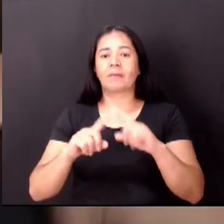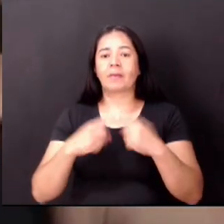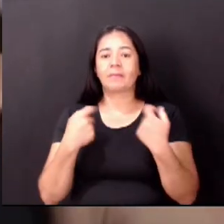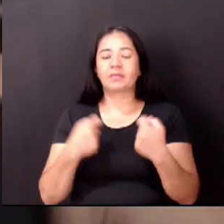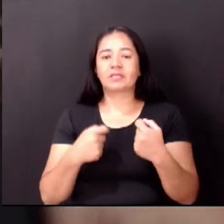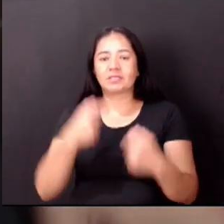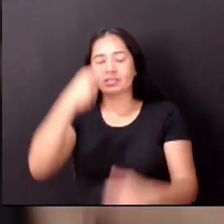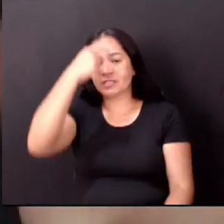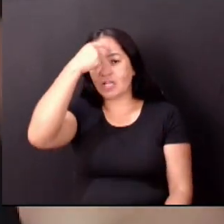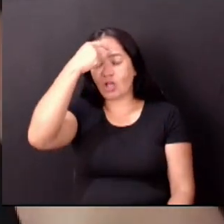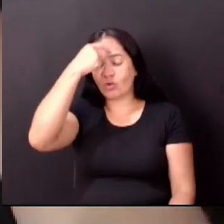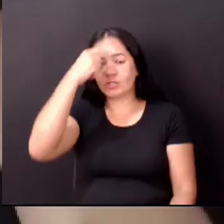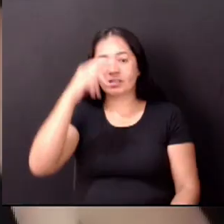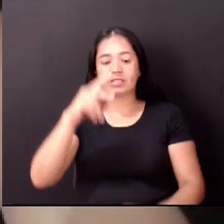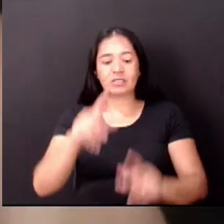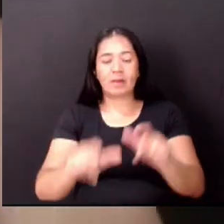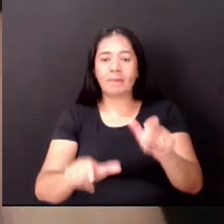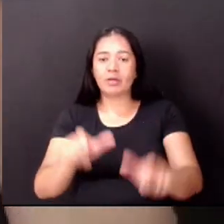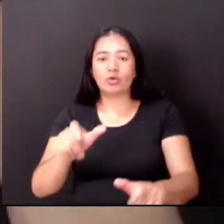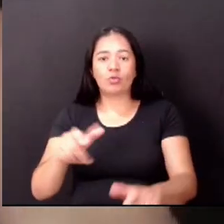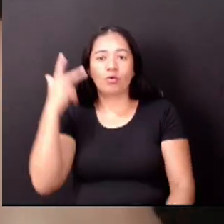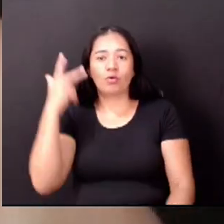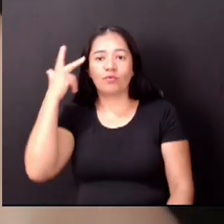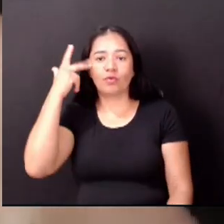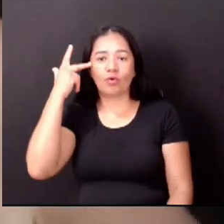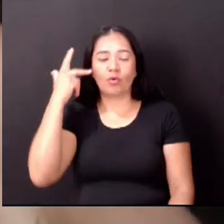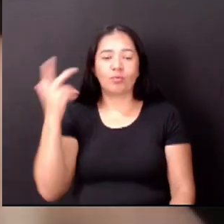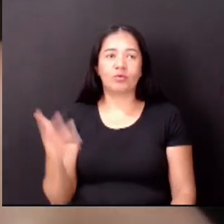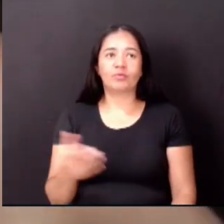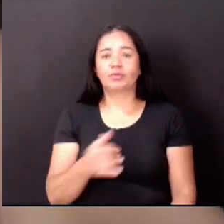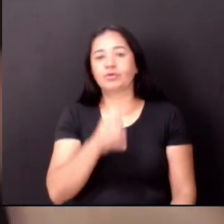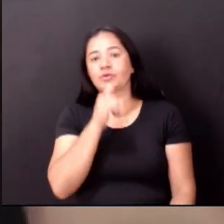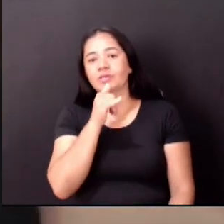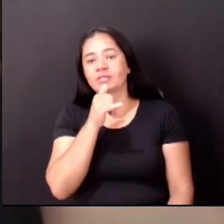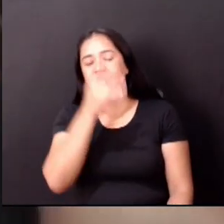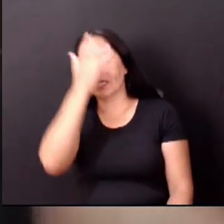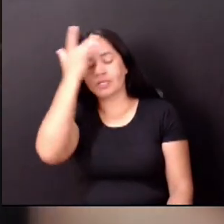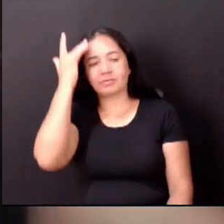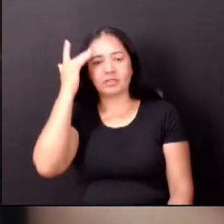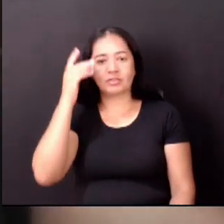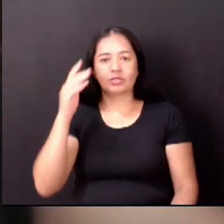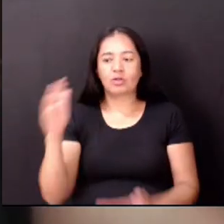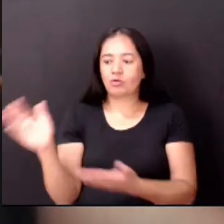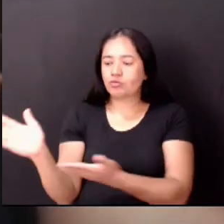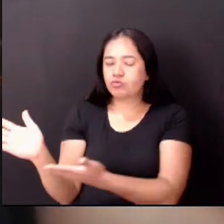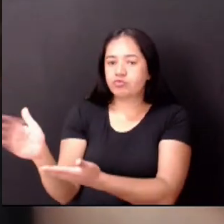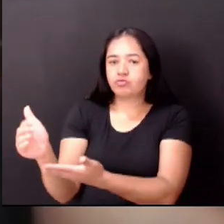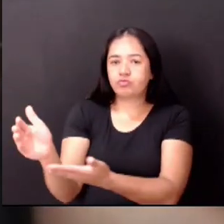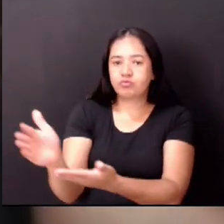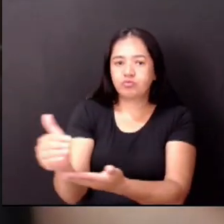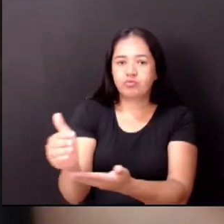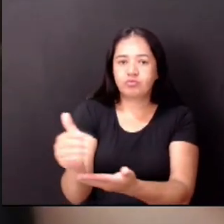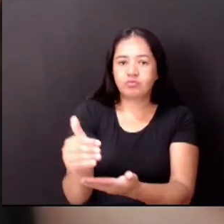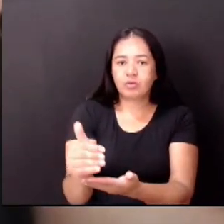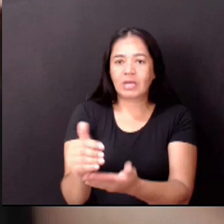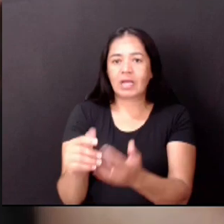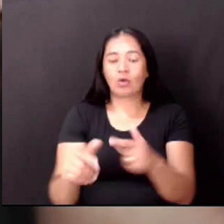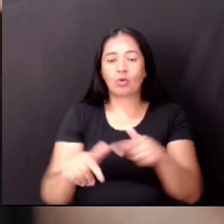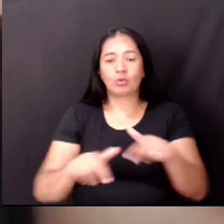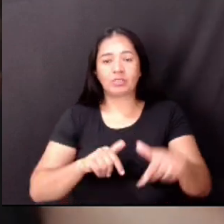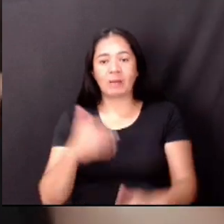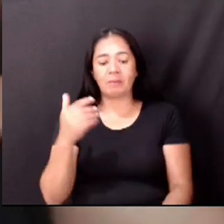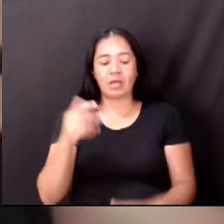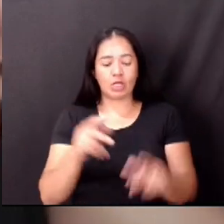comum. E, às vezes, por exemplo, os catadores, eles têm uma função que é meio invisibilizada na sociedade. Nós